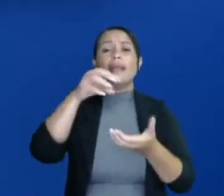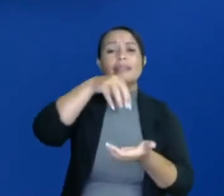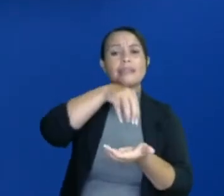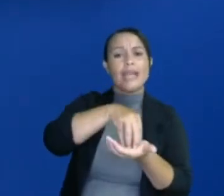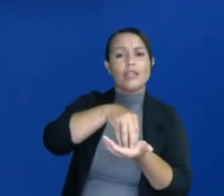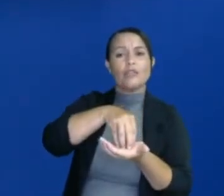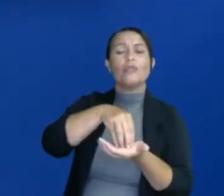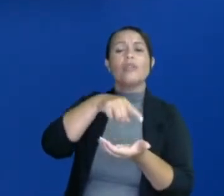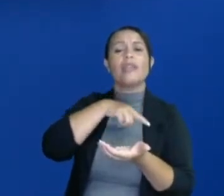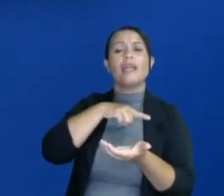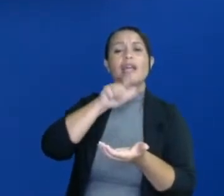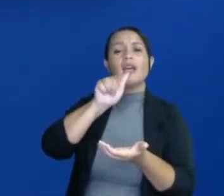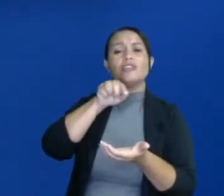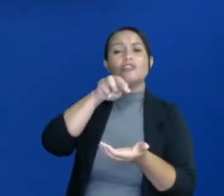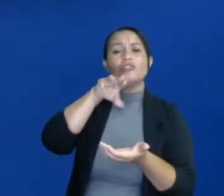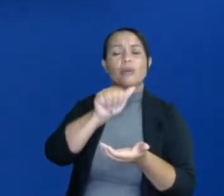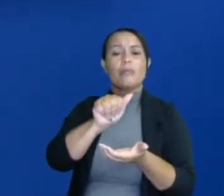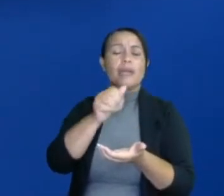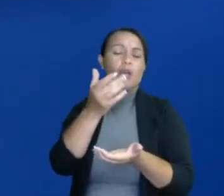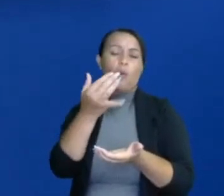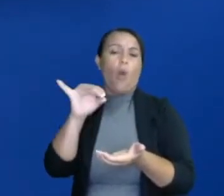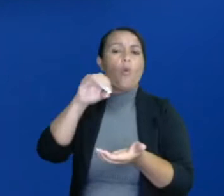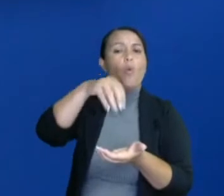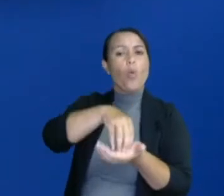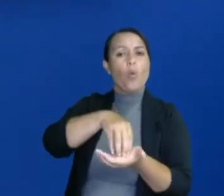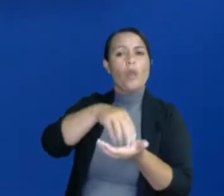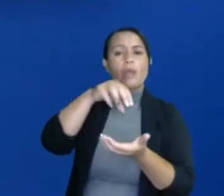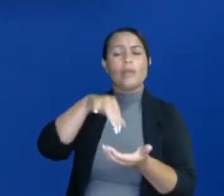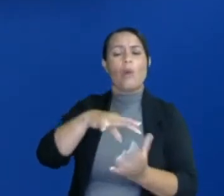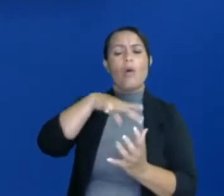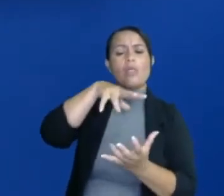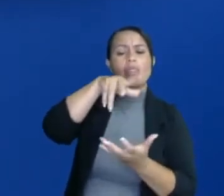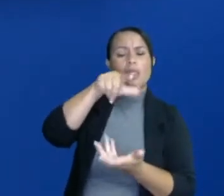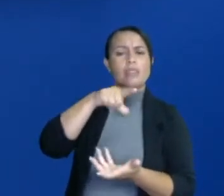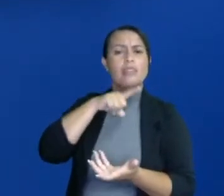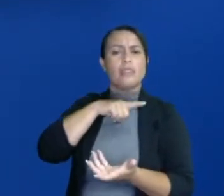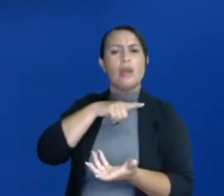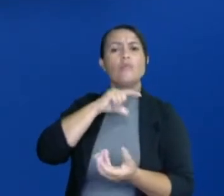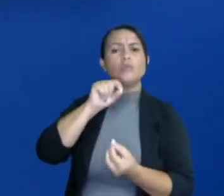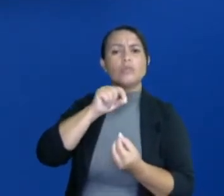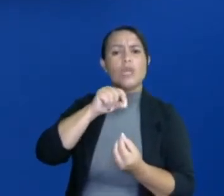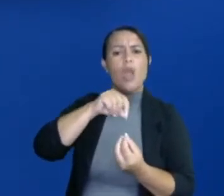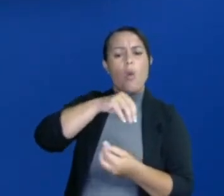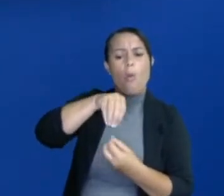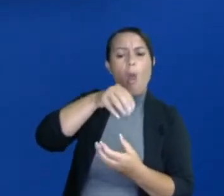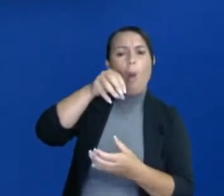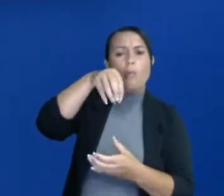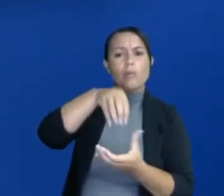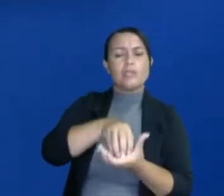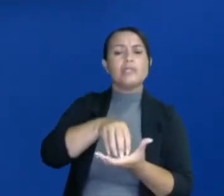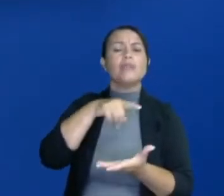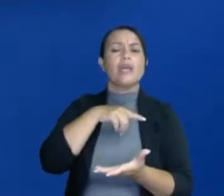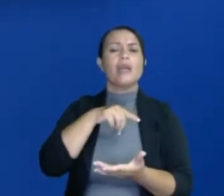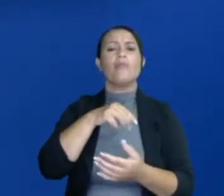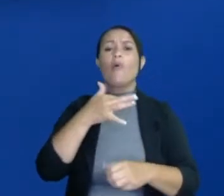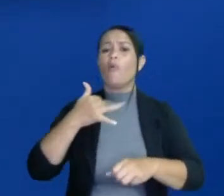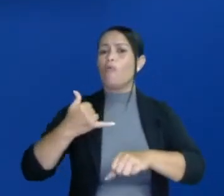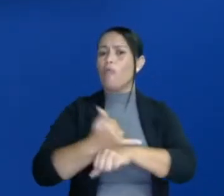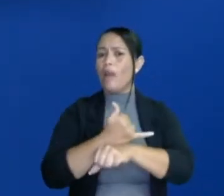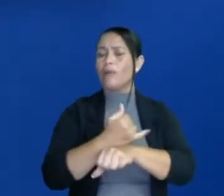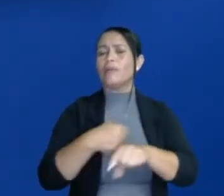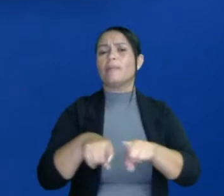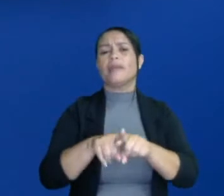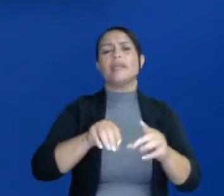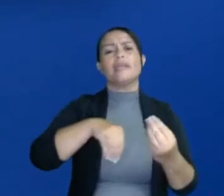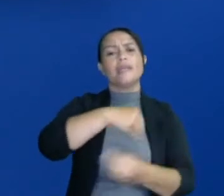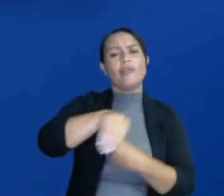ovo a gema, que corresponderia ao núcleo. No núcleo da Terra você tem uma composição que é basicamente por ferro, é formada por níquel e